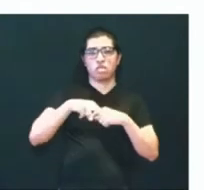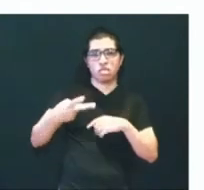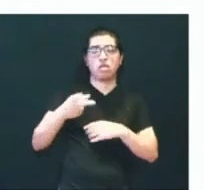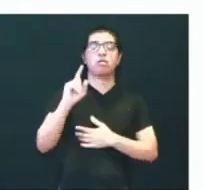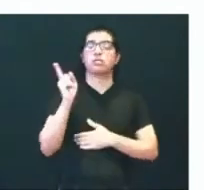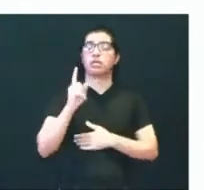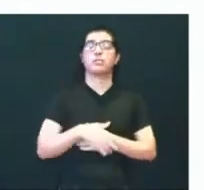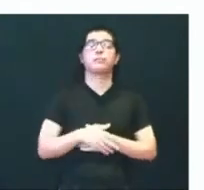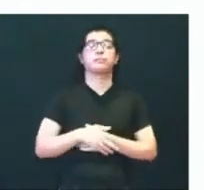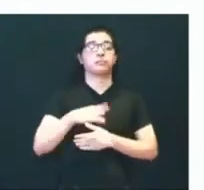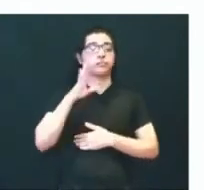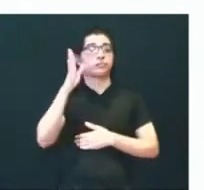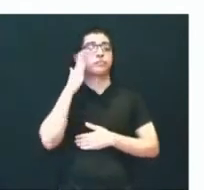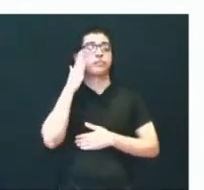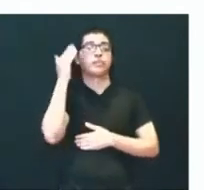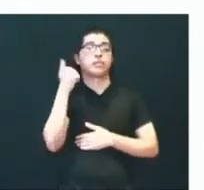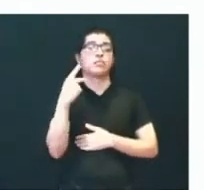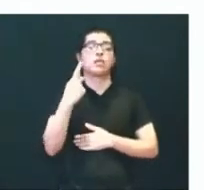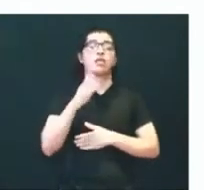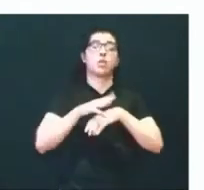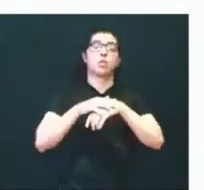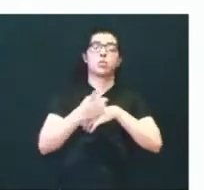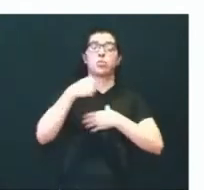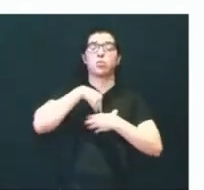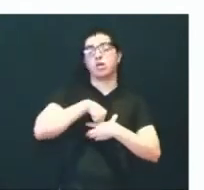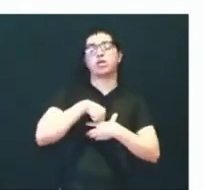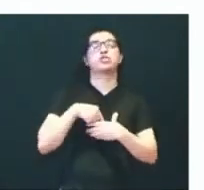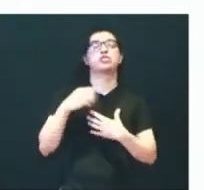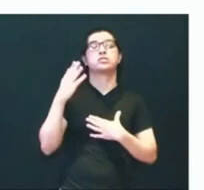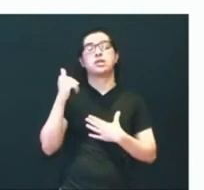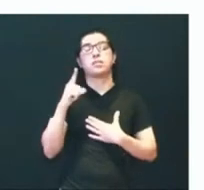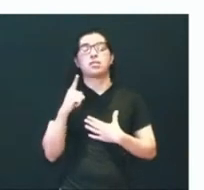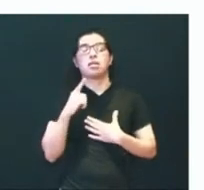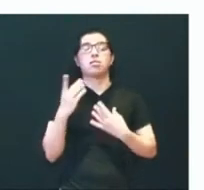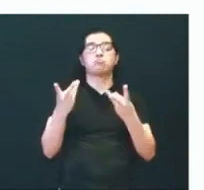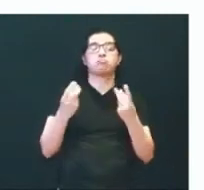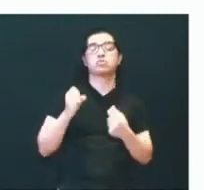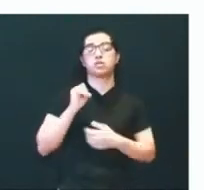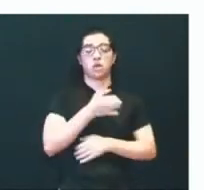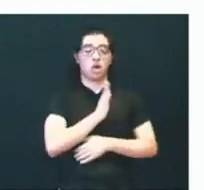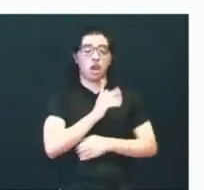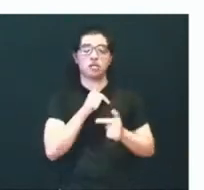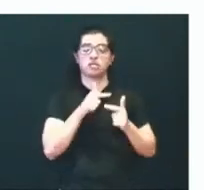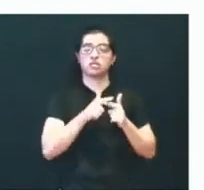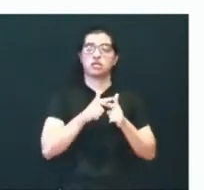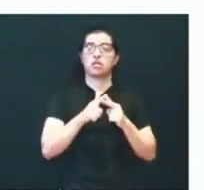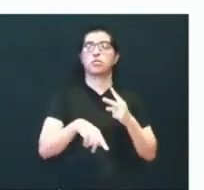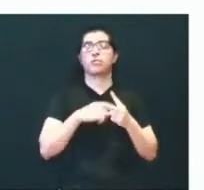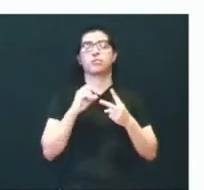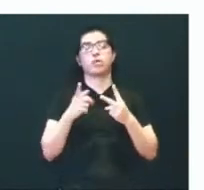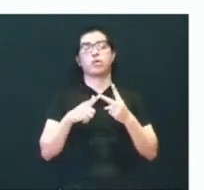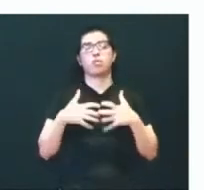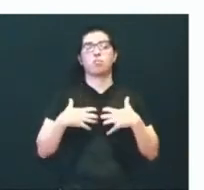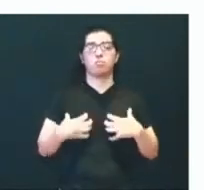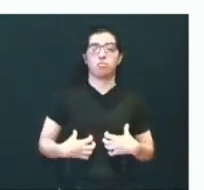são as comorbidades que esse paciente tem. Eu tenho que saber se ele tem um problema de coração, se ele tem um problema de